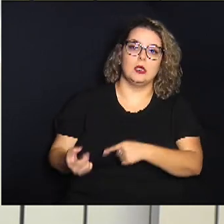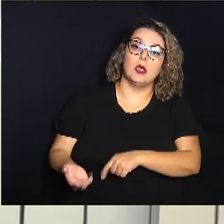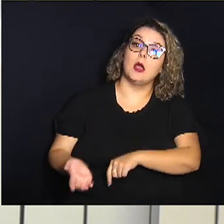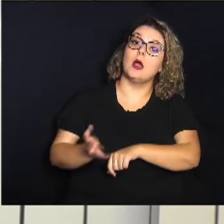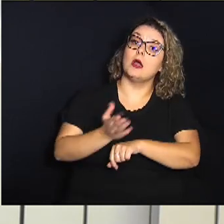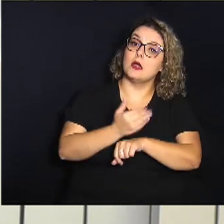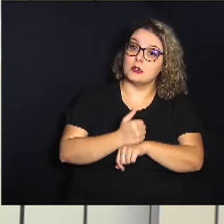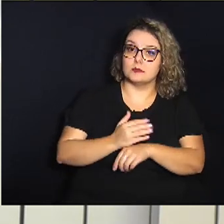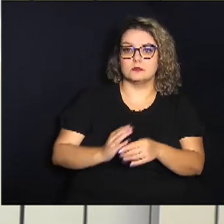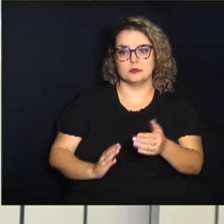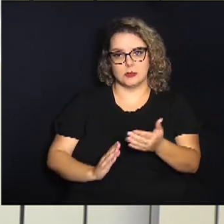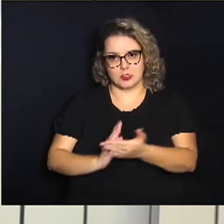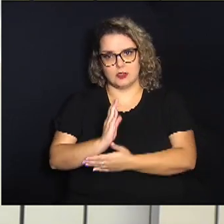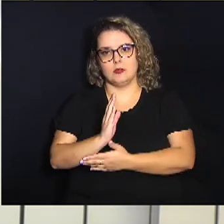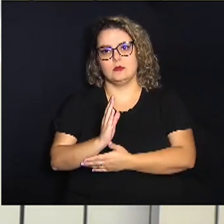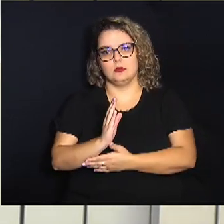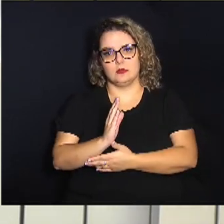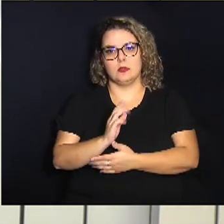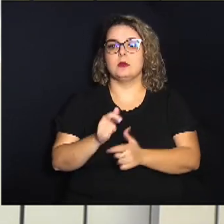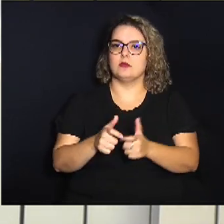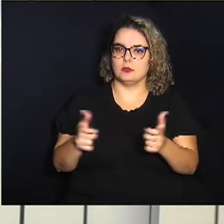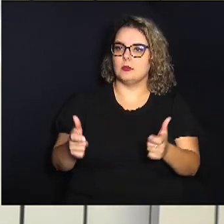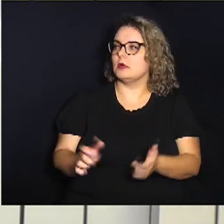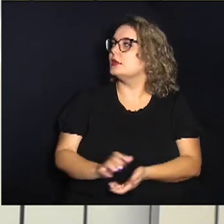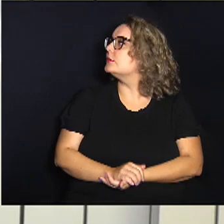da aprovação, que foi por maioria.